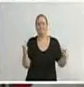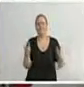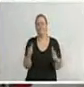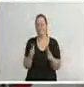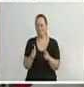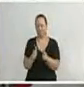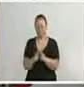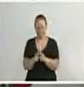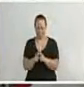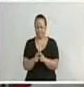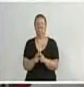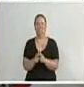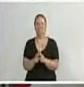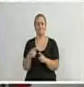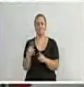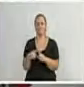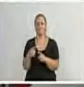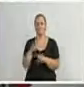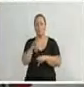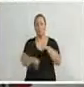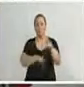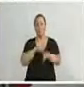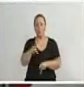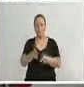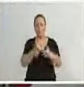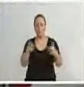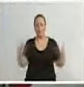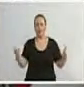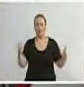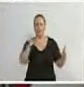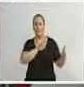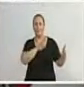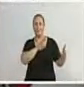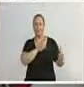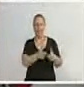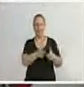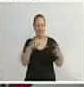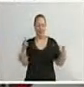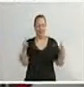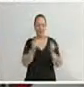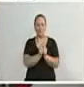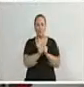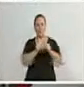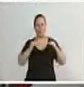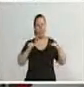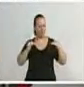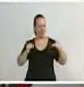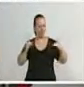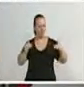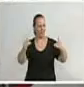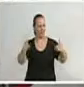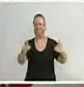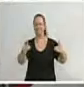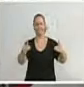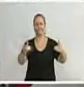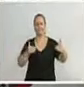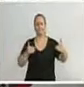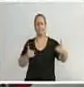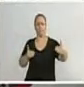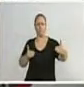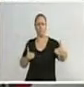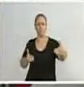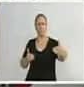ou populacional, quando esse crescimento deveria ser paralelo. O aspecto mais